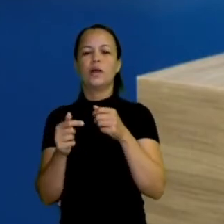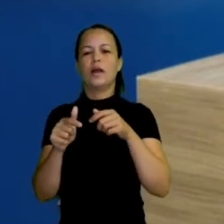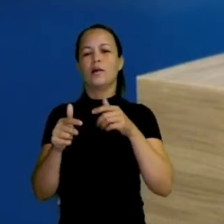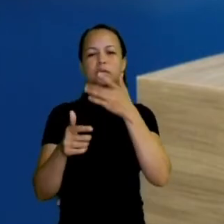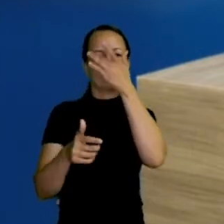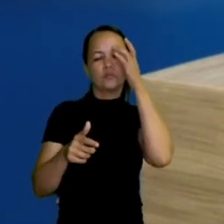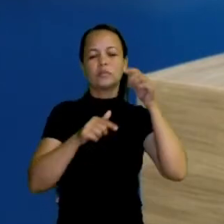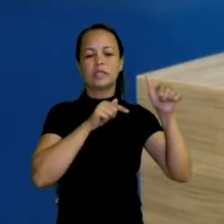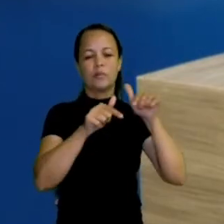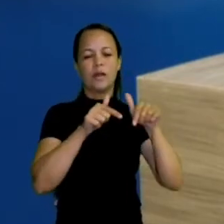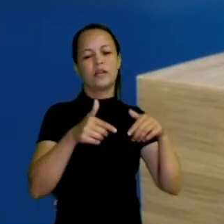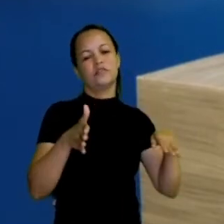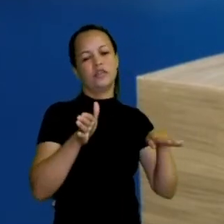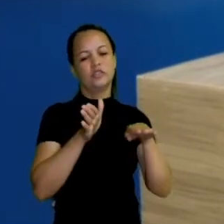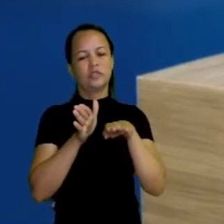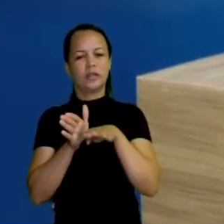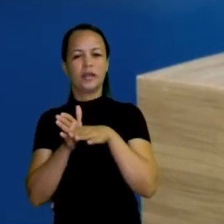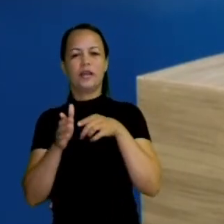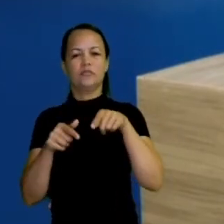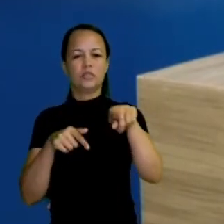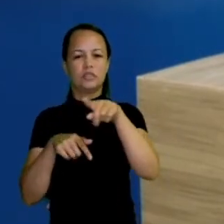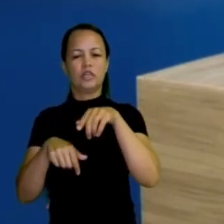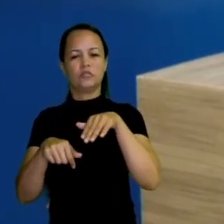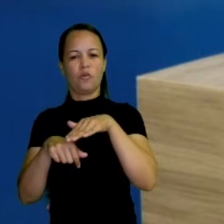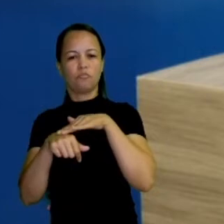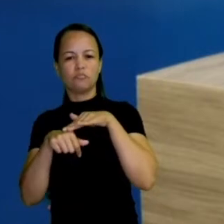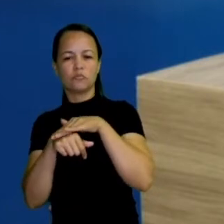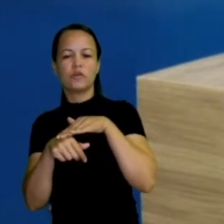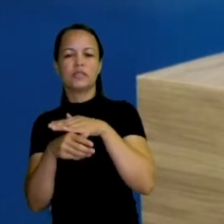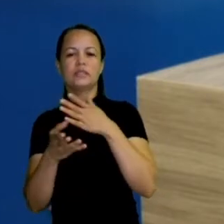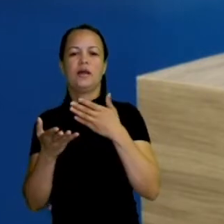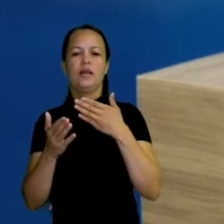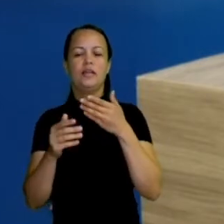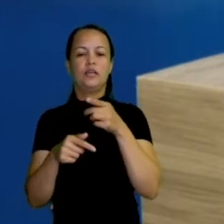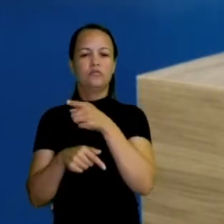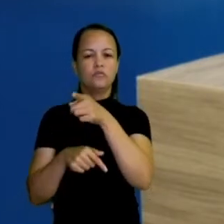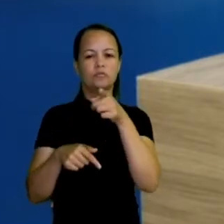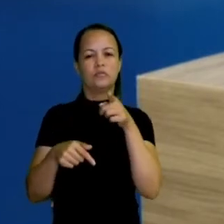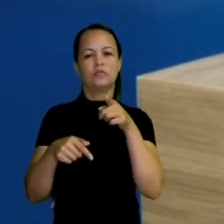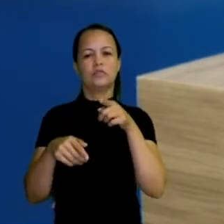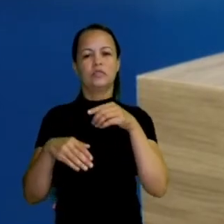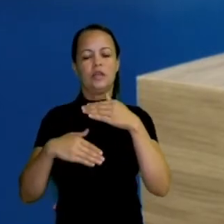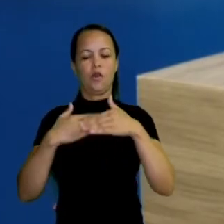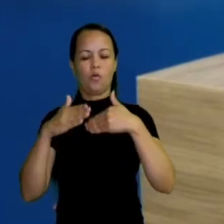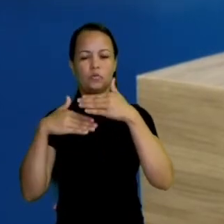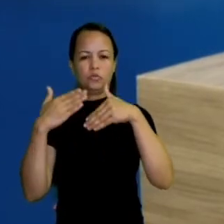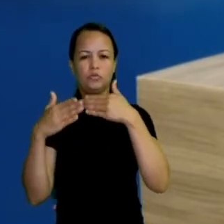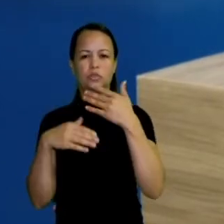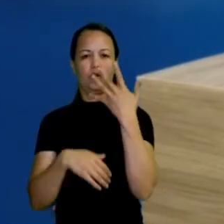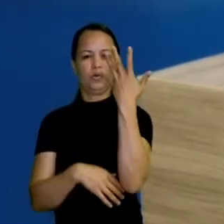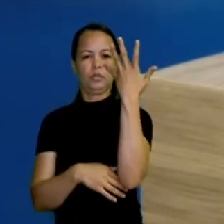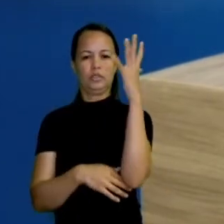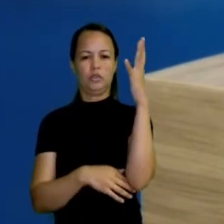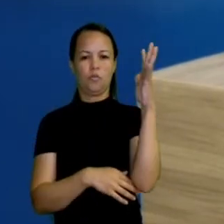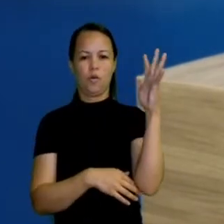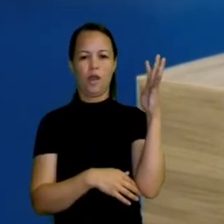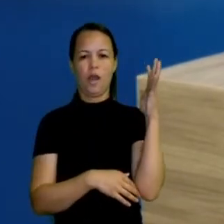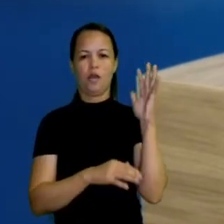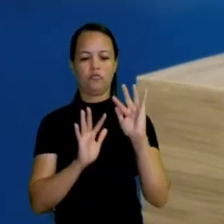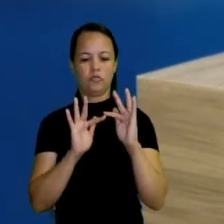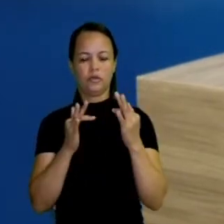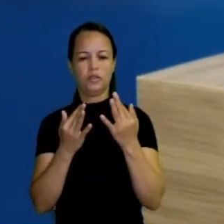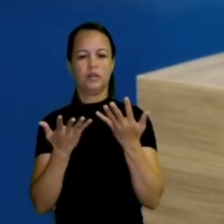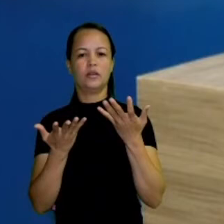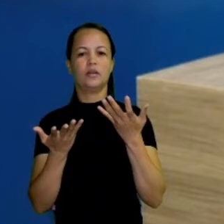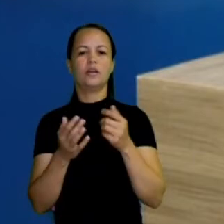extra lá no final da noite, e vocês vão ver com vocês a construção de uma árvore genealógica, certo? Então,